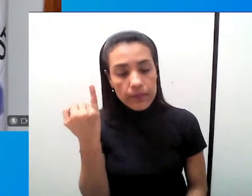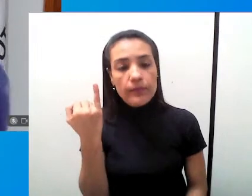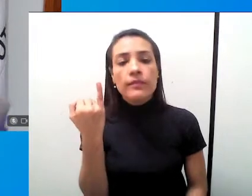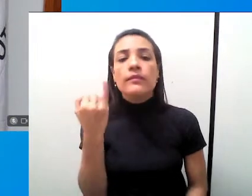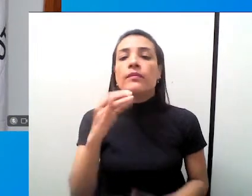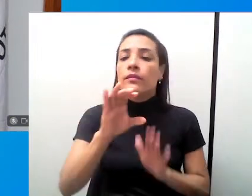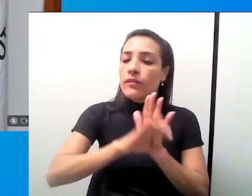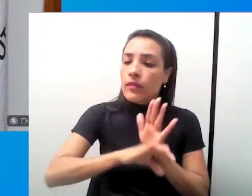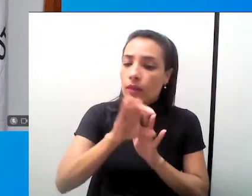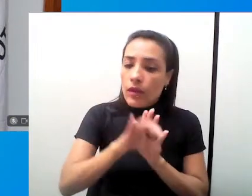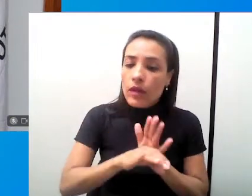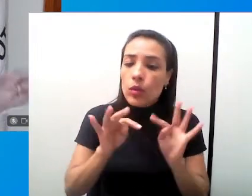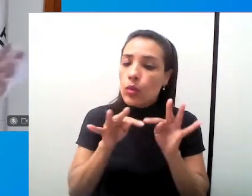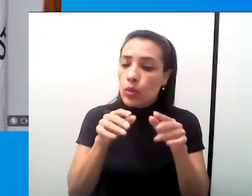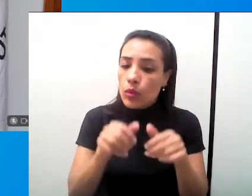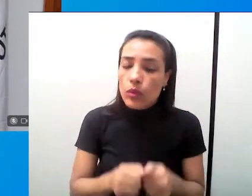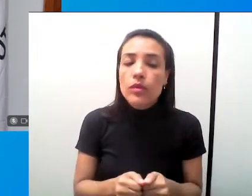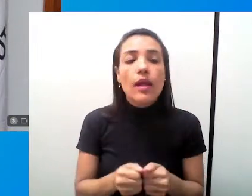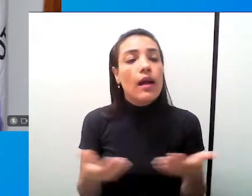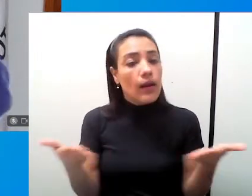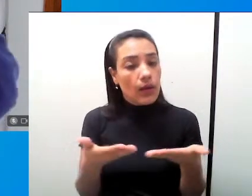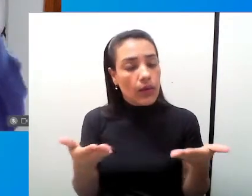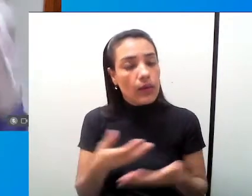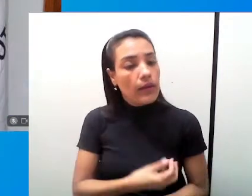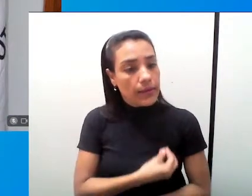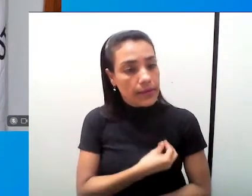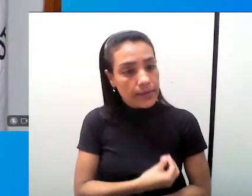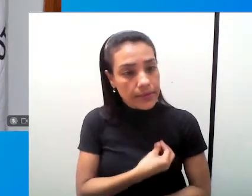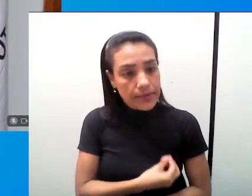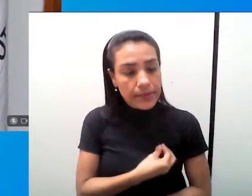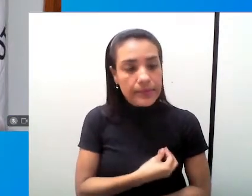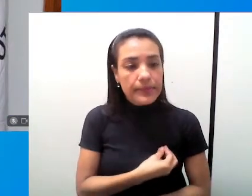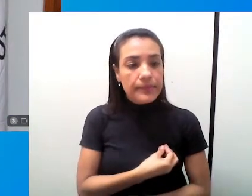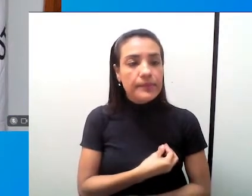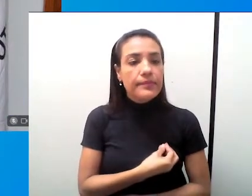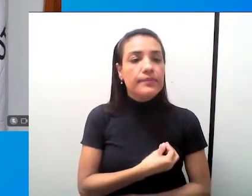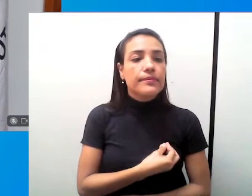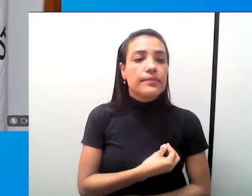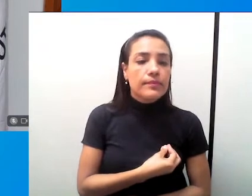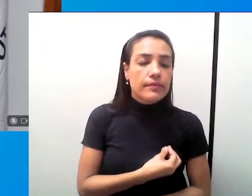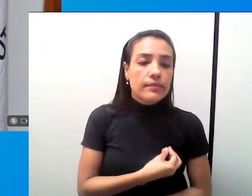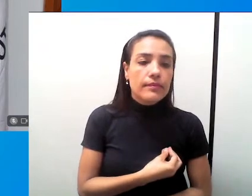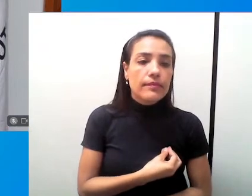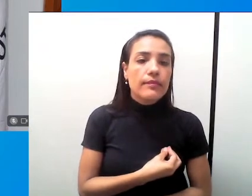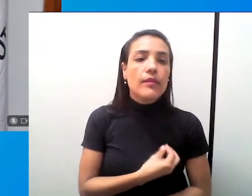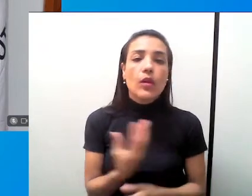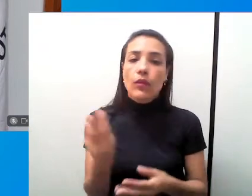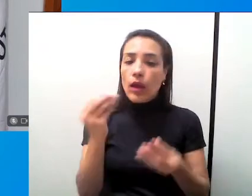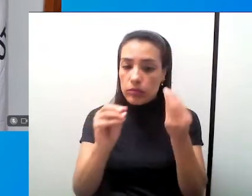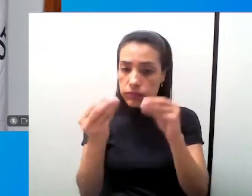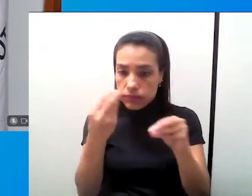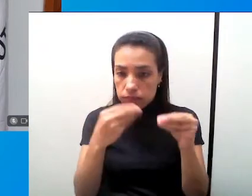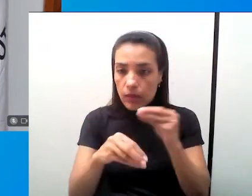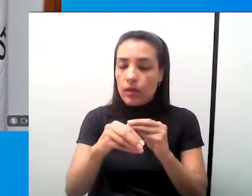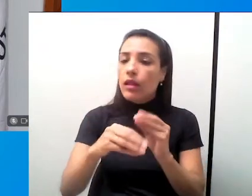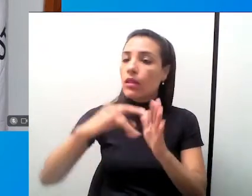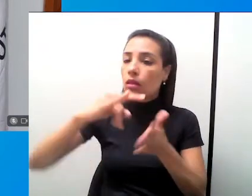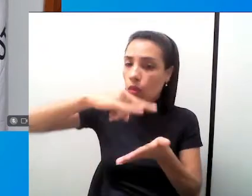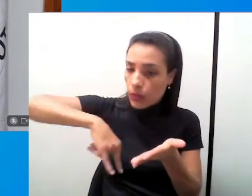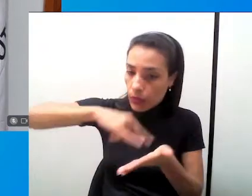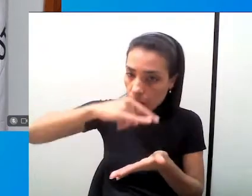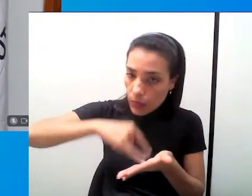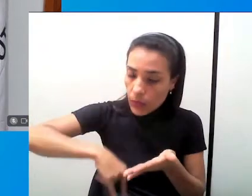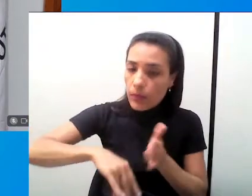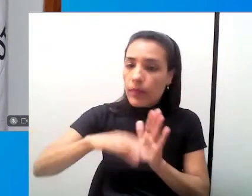Então, é esse momento que a gente vai estar vivendo, que a gente vai estar, né, colocando nos nossos PPCs exatamente,